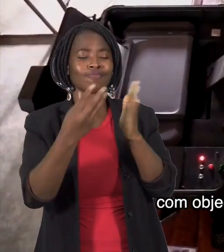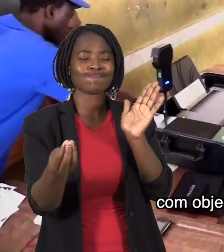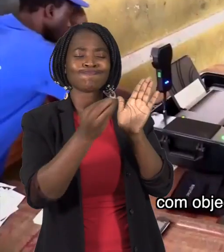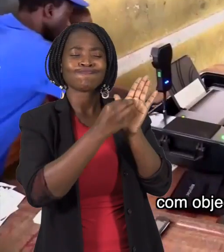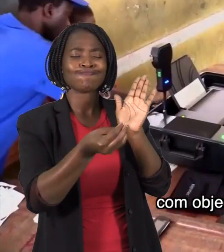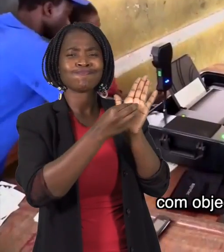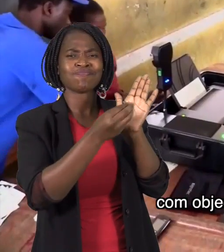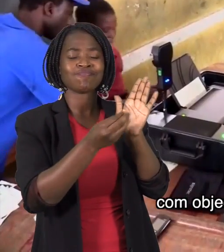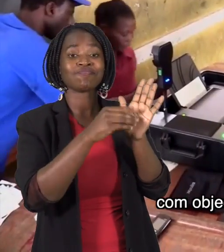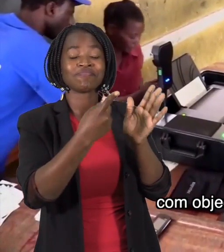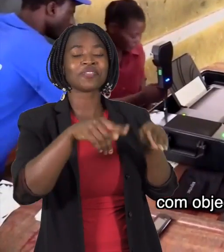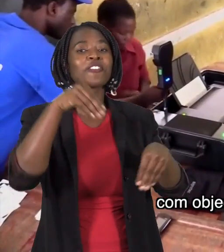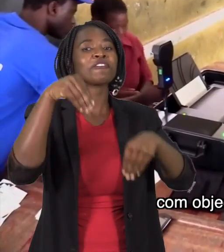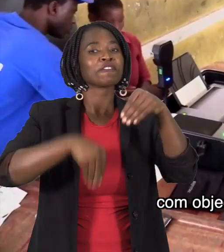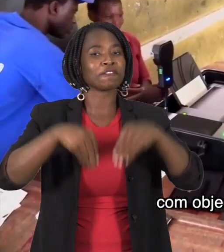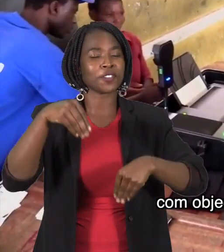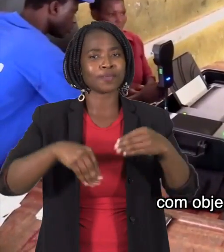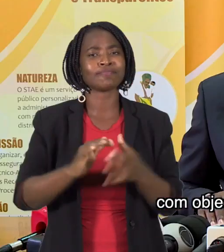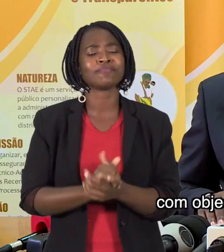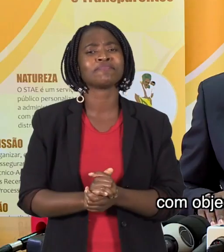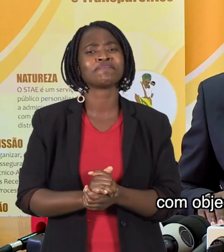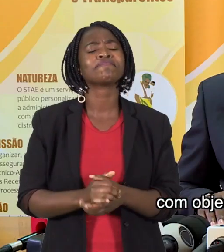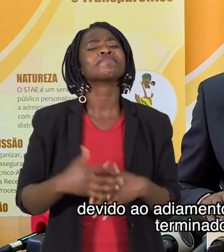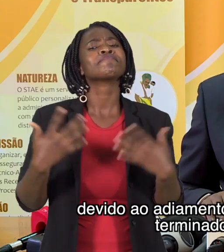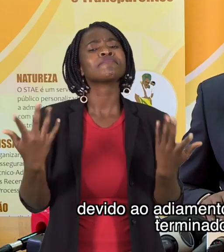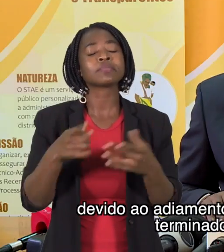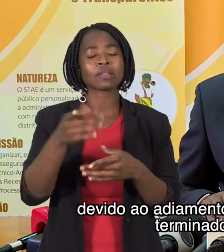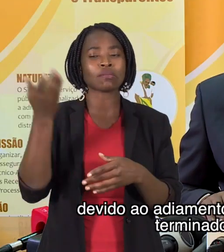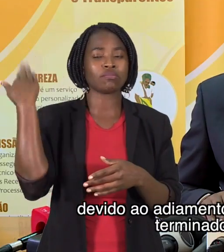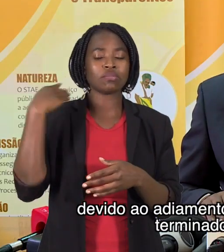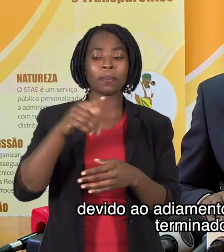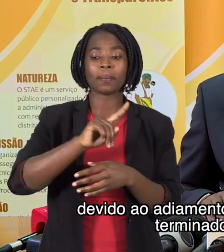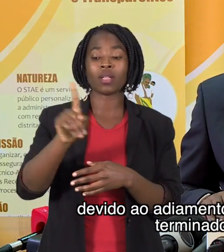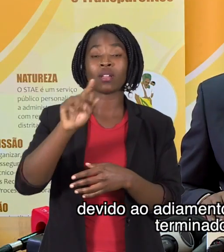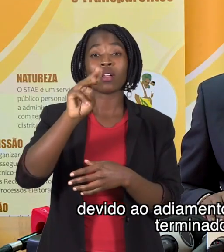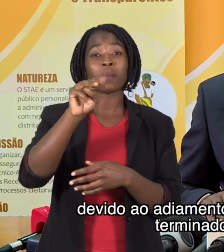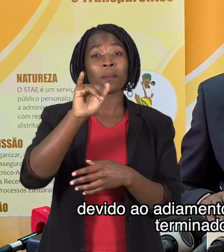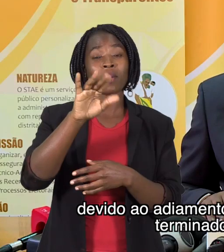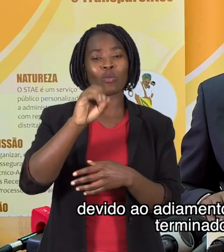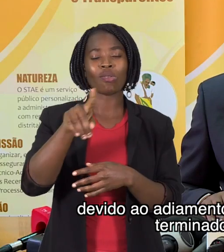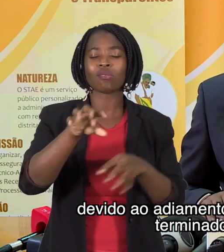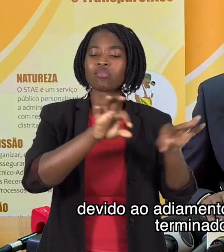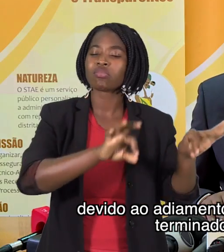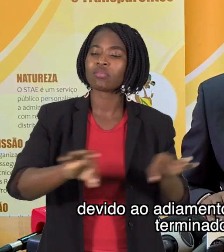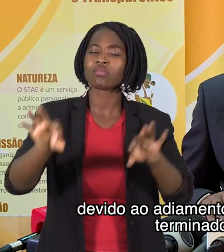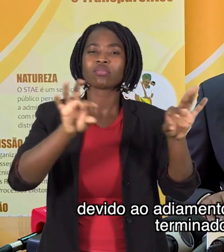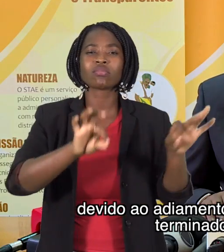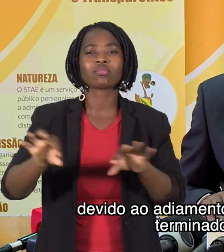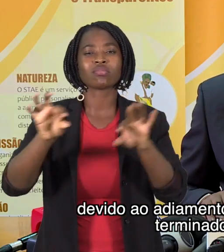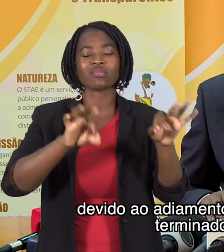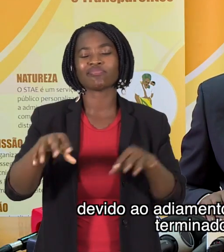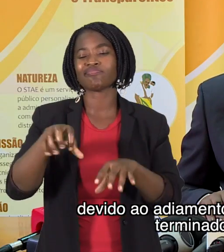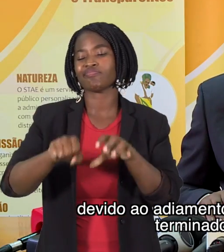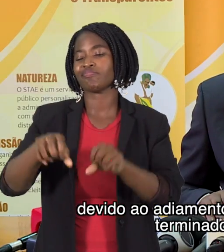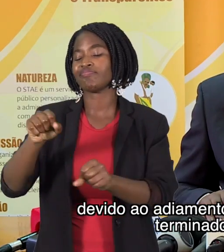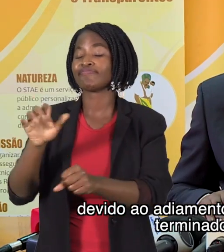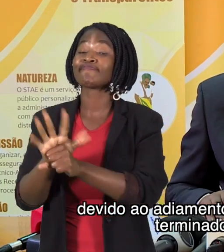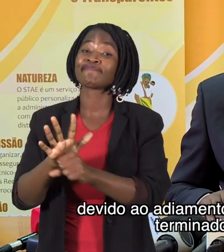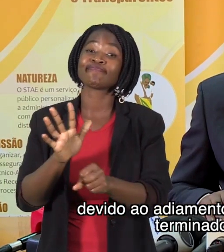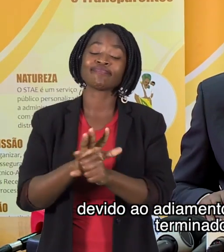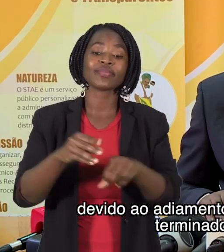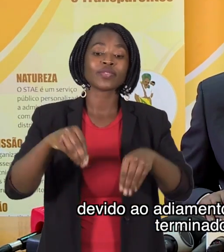de viabilizar o calendário eleitoral que está apertado devido ao adiamento do início do recenseamento eleitoral